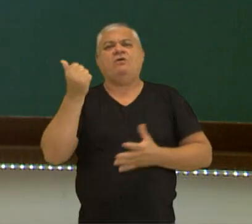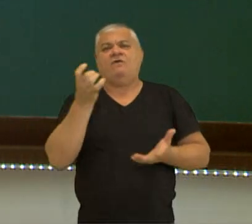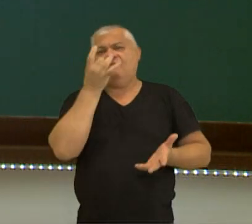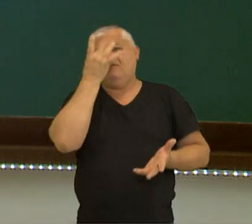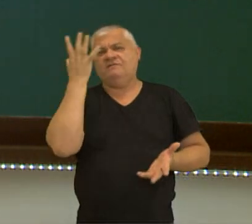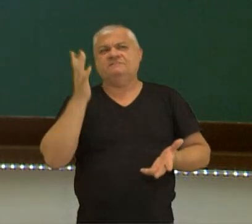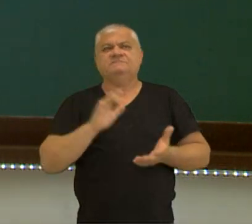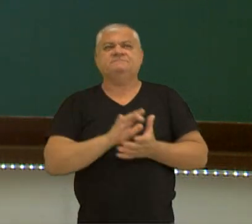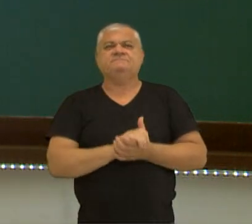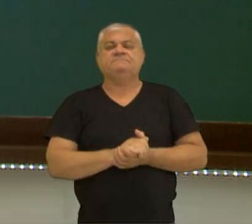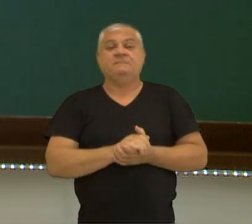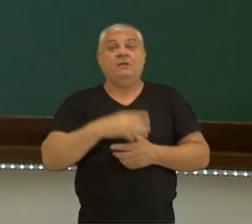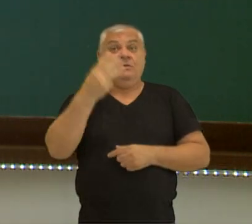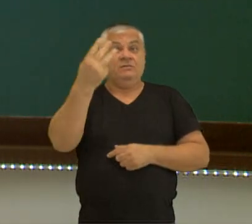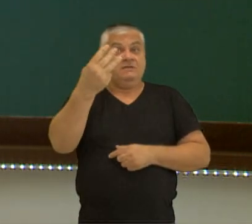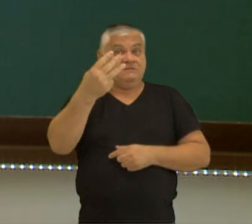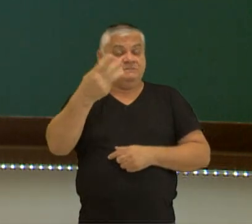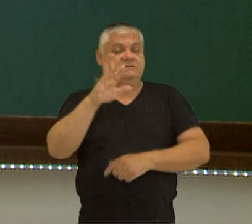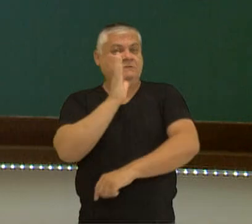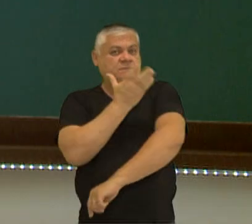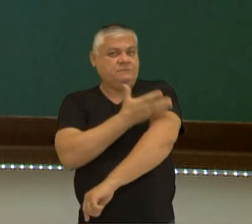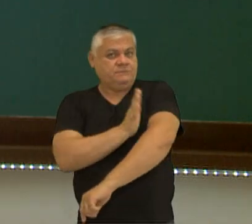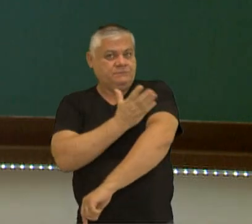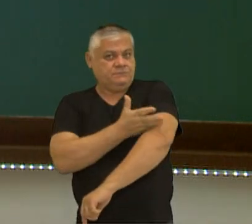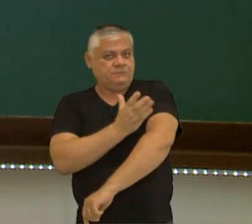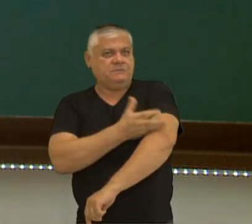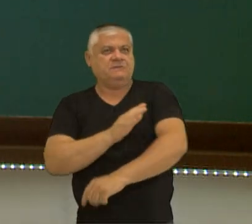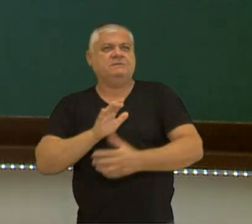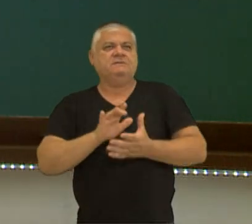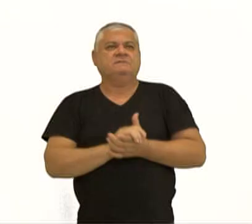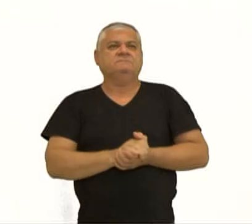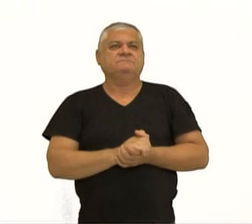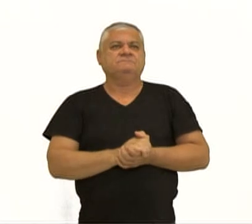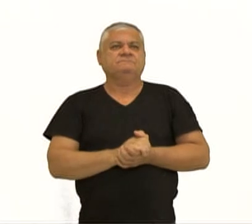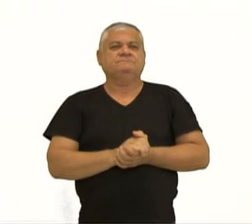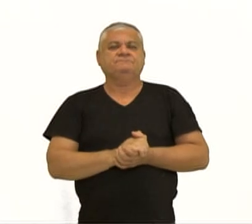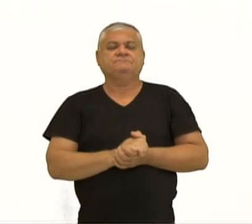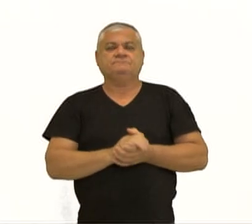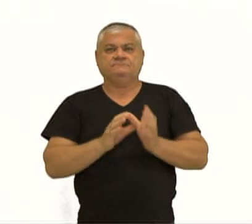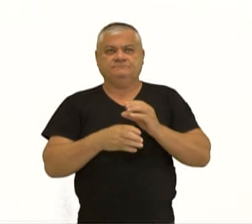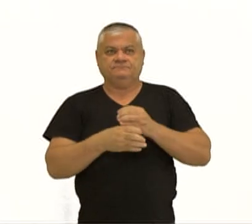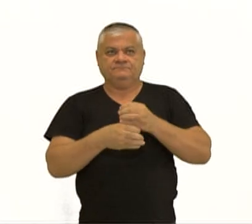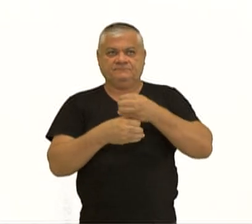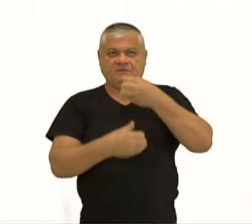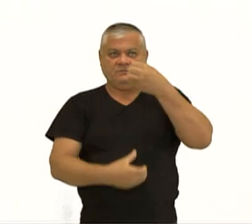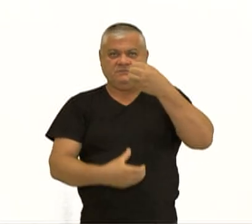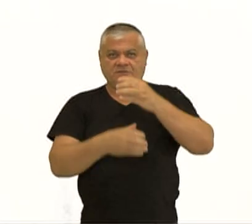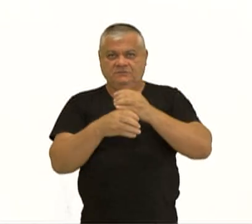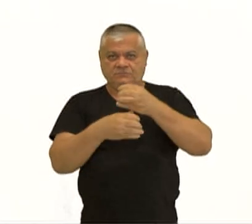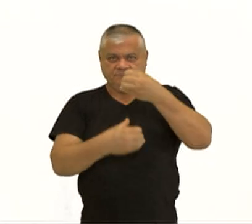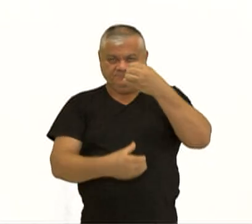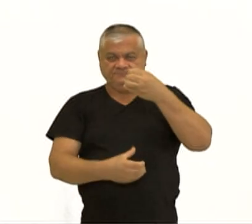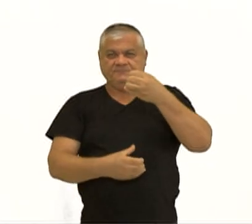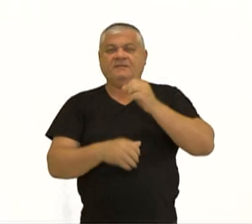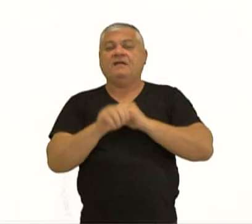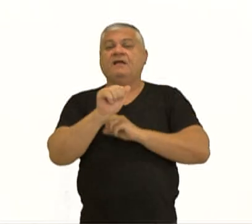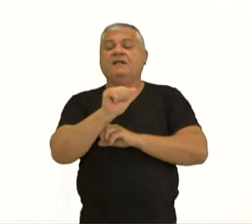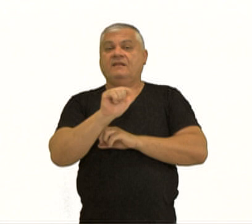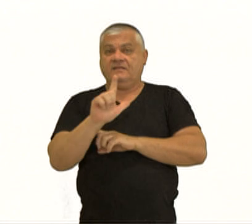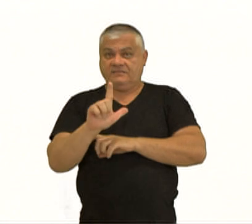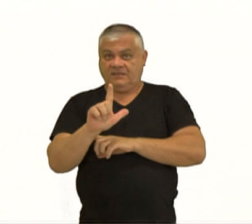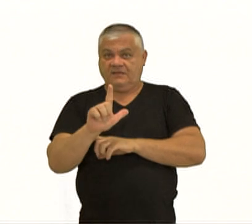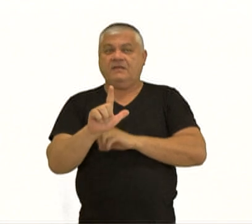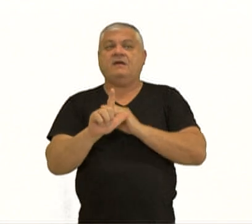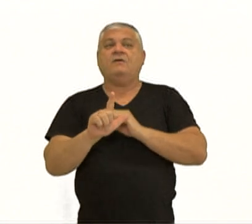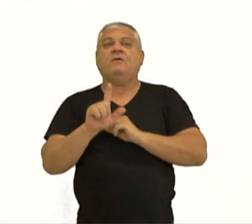fácil. Tranquilo? Vamos para o exercício derradeiro do nosso vídeo de hoje. Considerando agora um cilindro aonde a